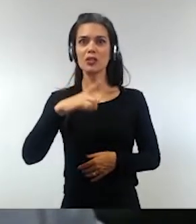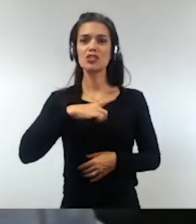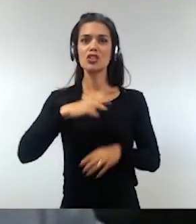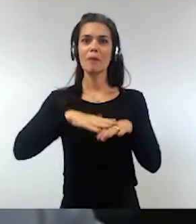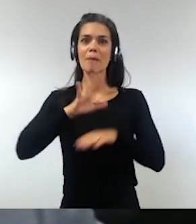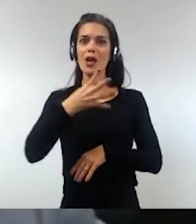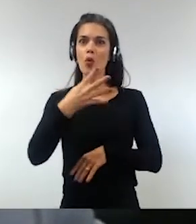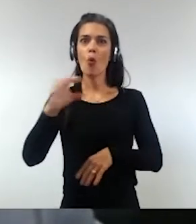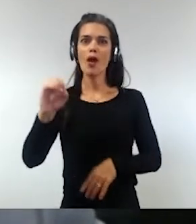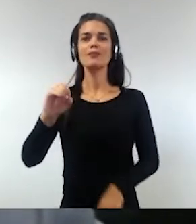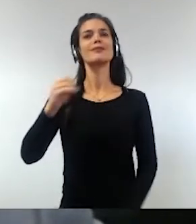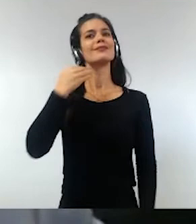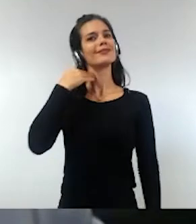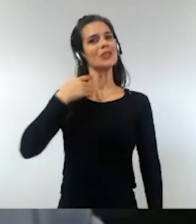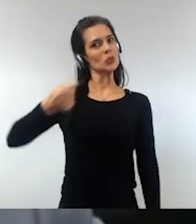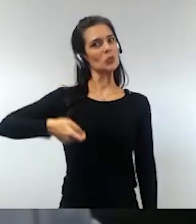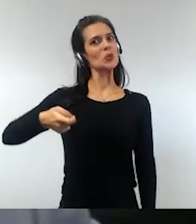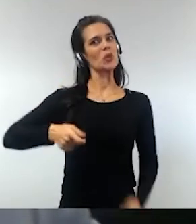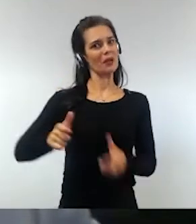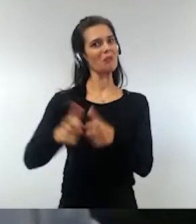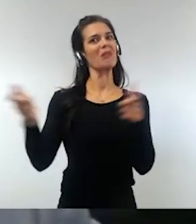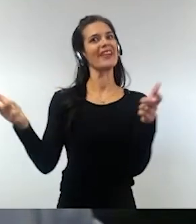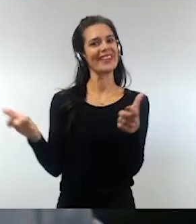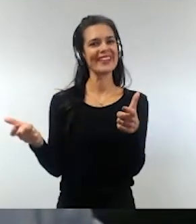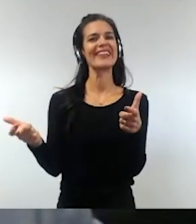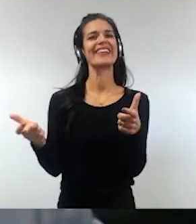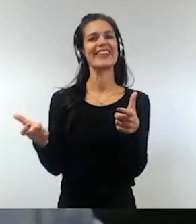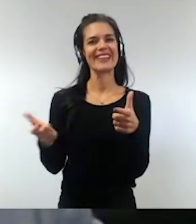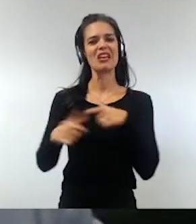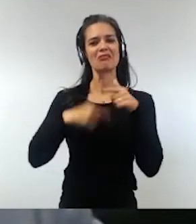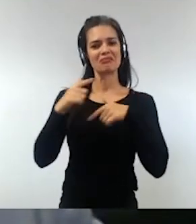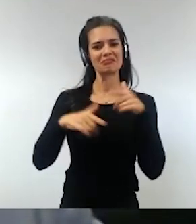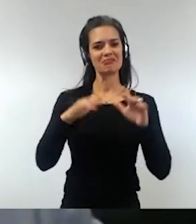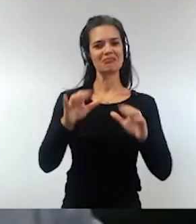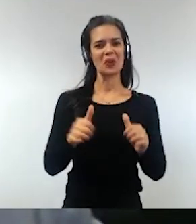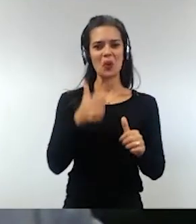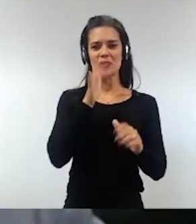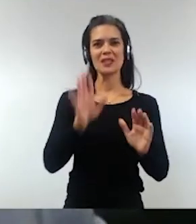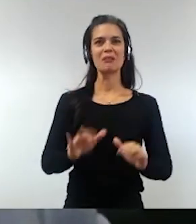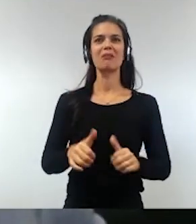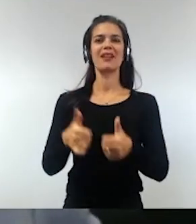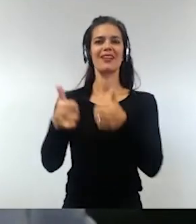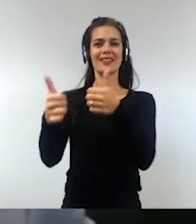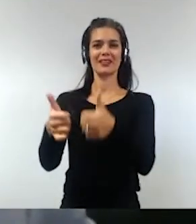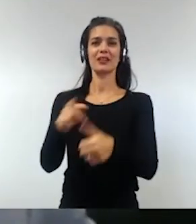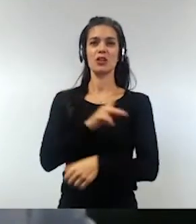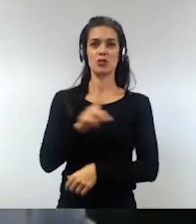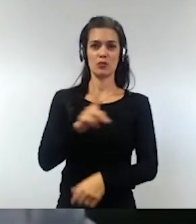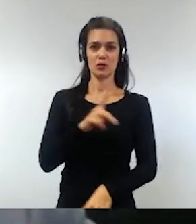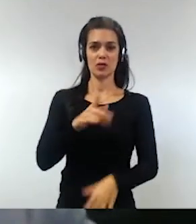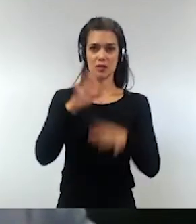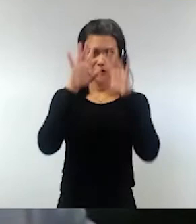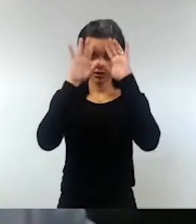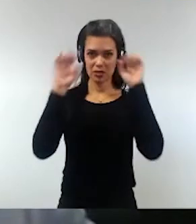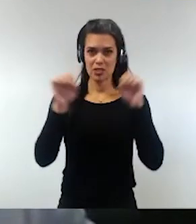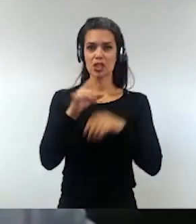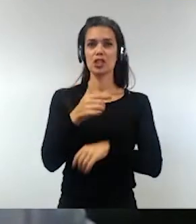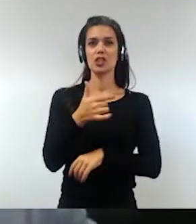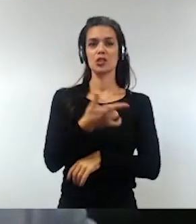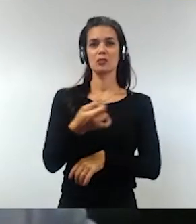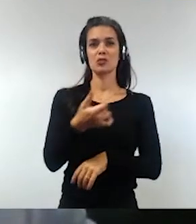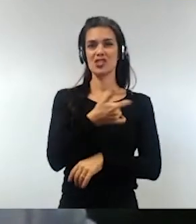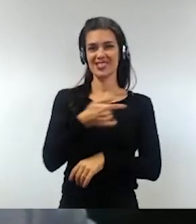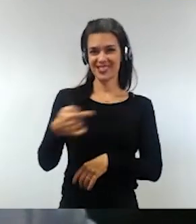400 magistrados, ou seja, esse trabalho surtiu efeito e foi uma coisa muito importante. E o presidente do tribunal de